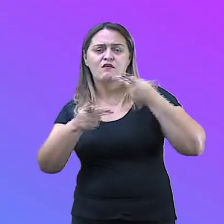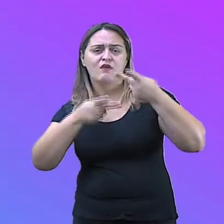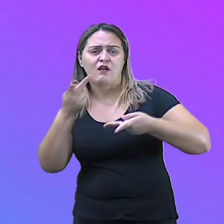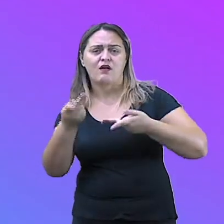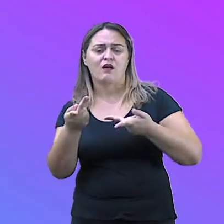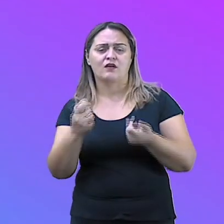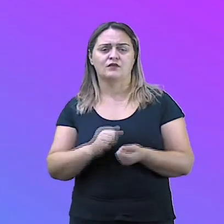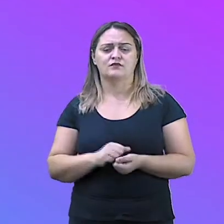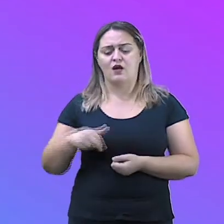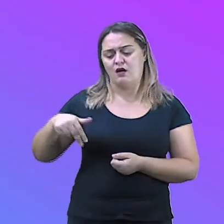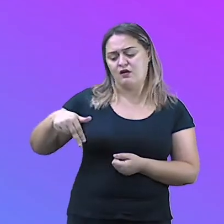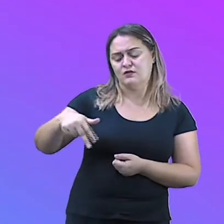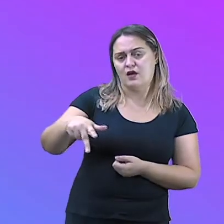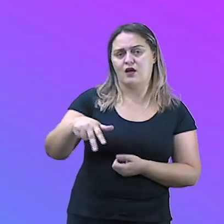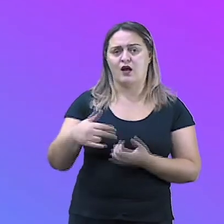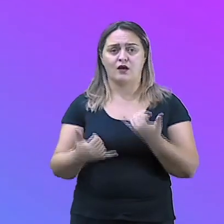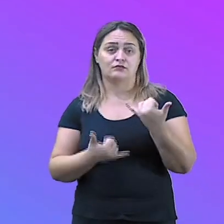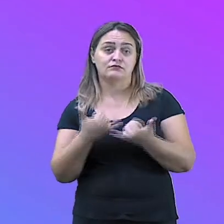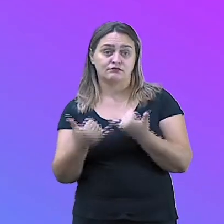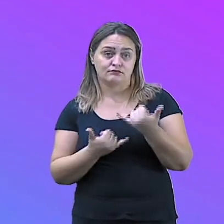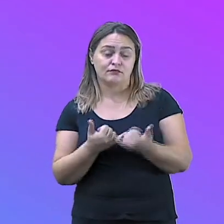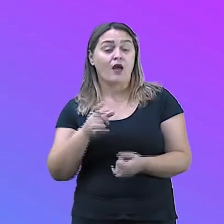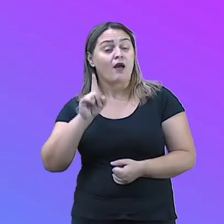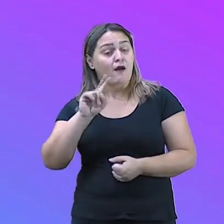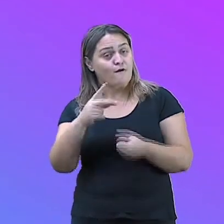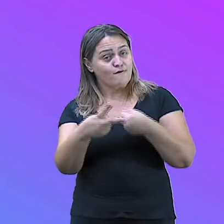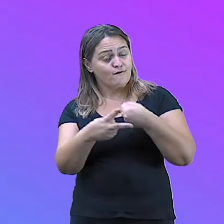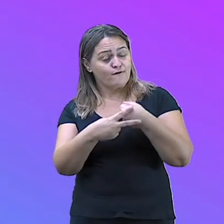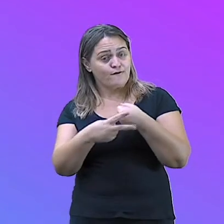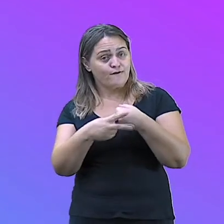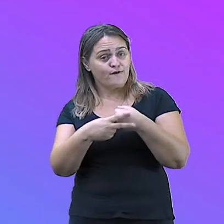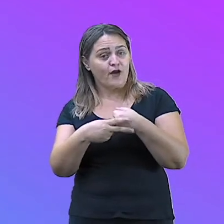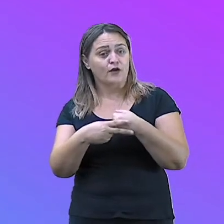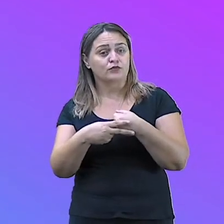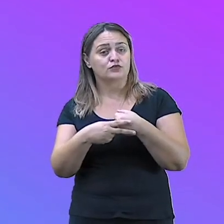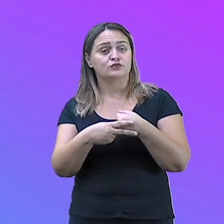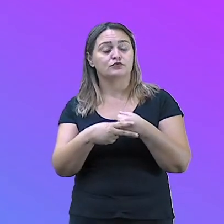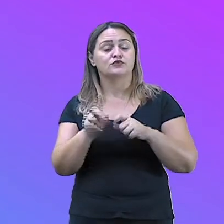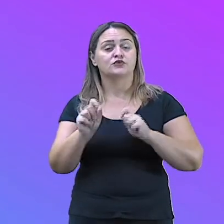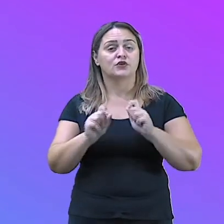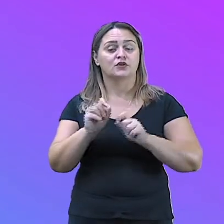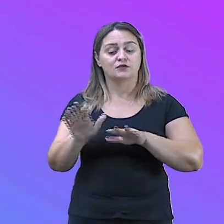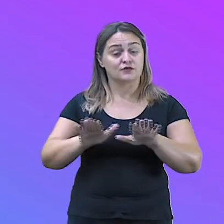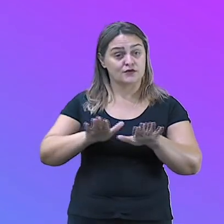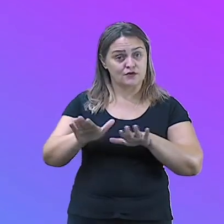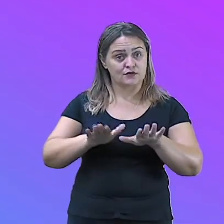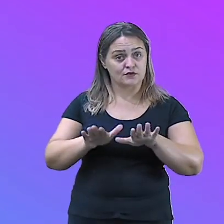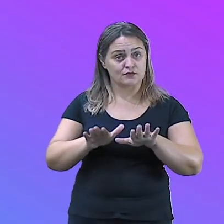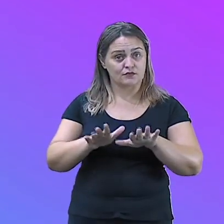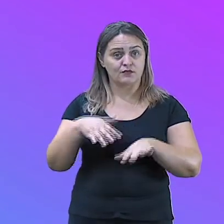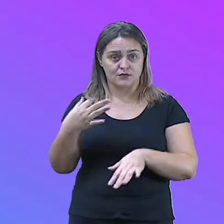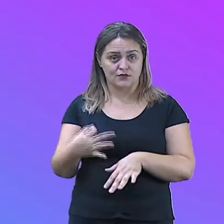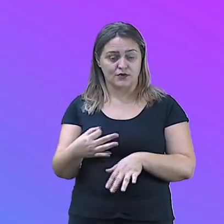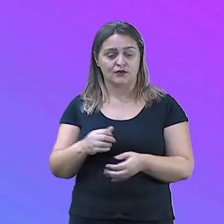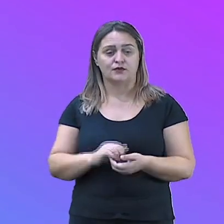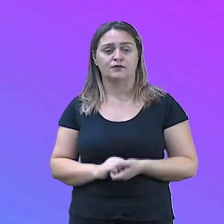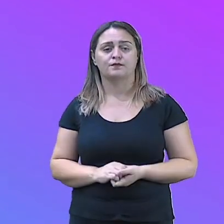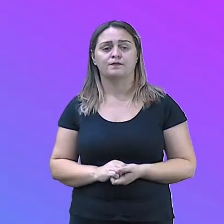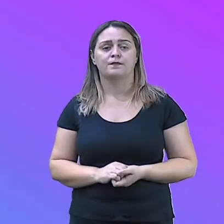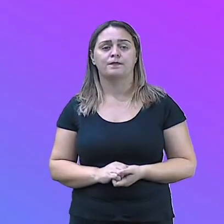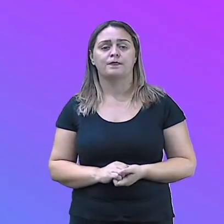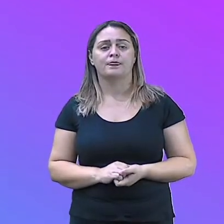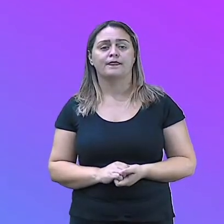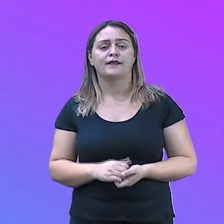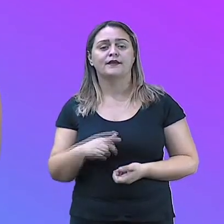andar, brincar. Isso aí. Esses são os verbos que são chamados aí verbos de ação. E aí nós temos os